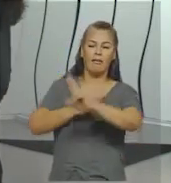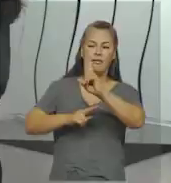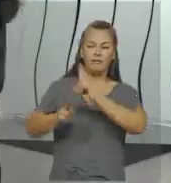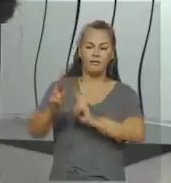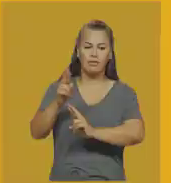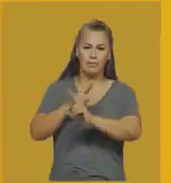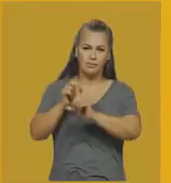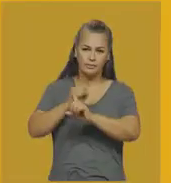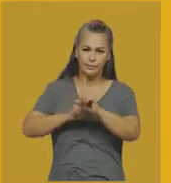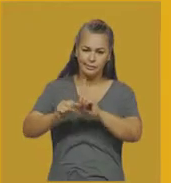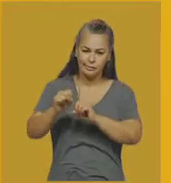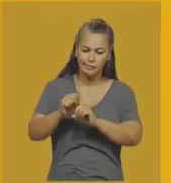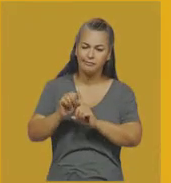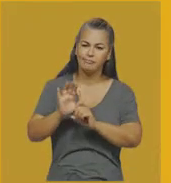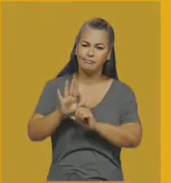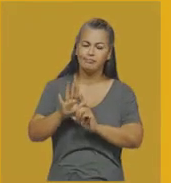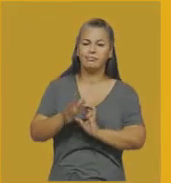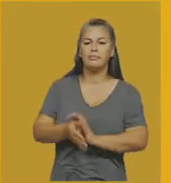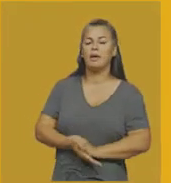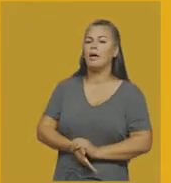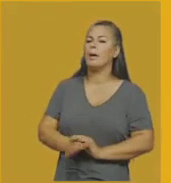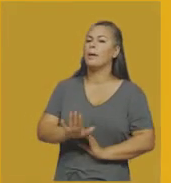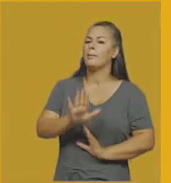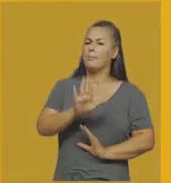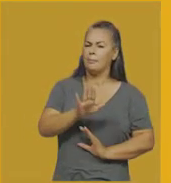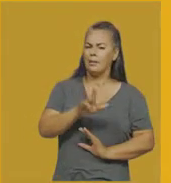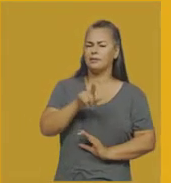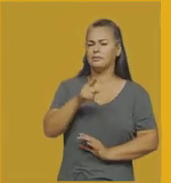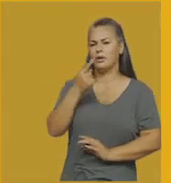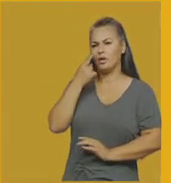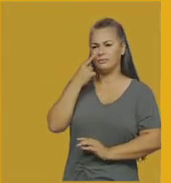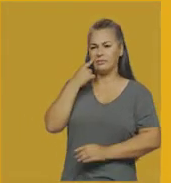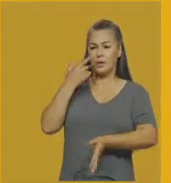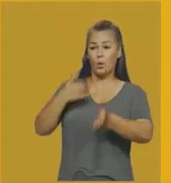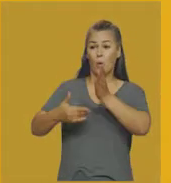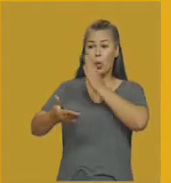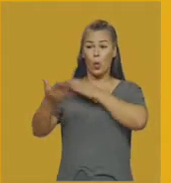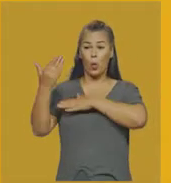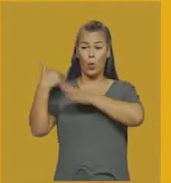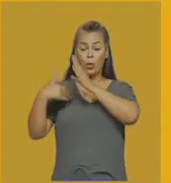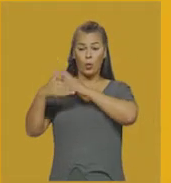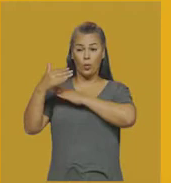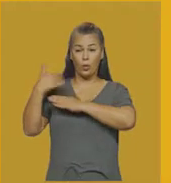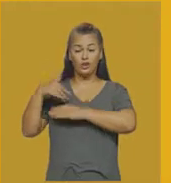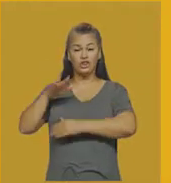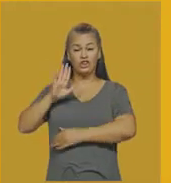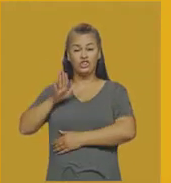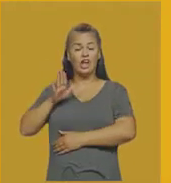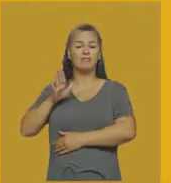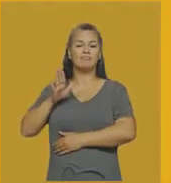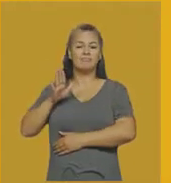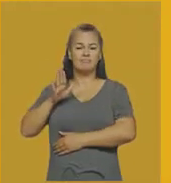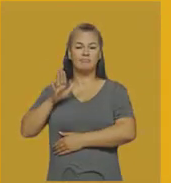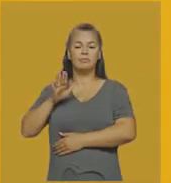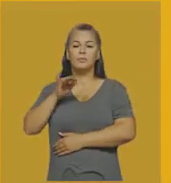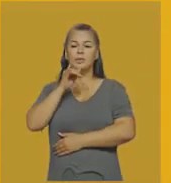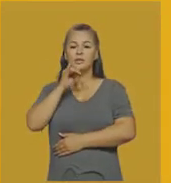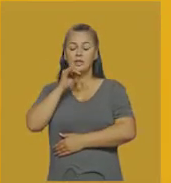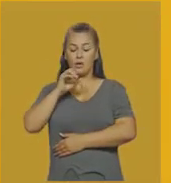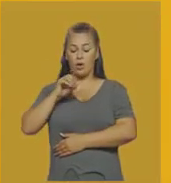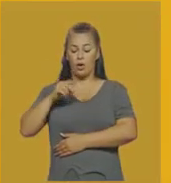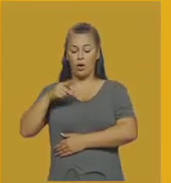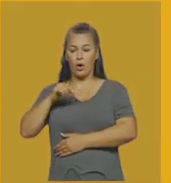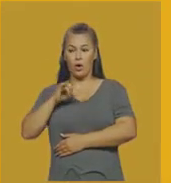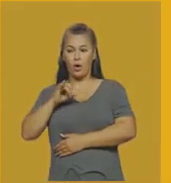Olha, lembrando que o uso de drogas sempre foi usado, olha, o ópio, que é retirado da flor da papoula, tá? Que é uma